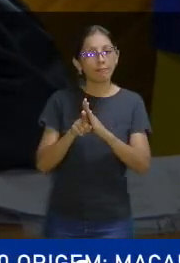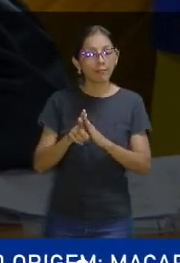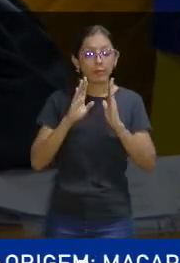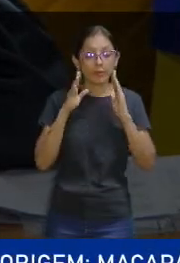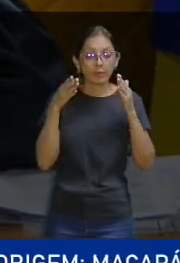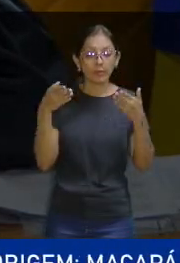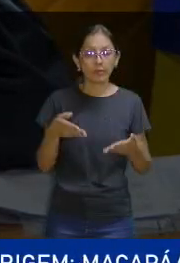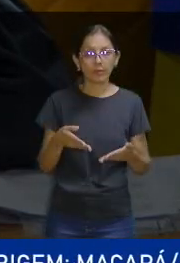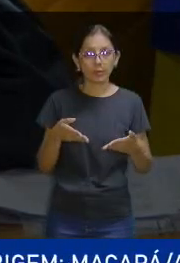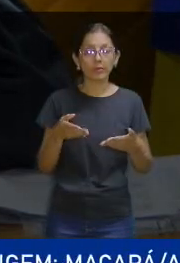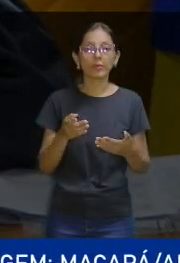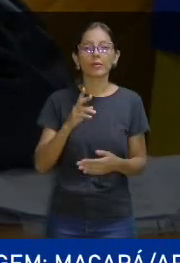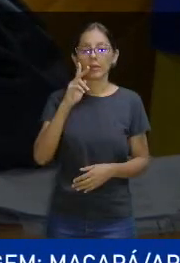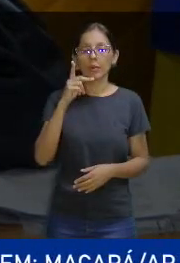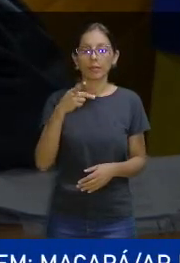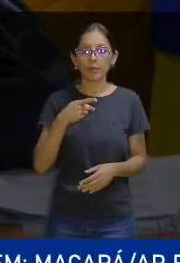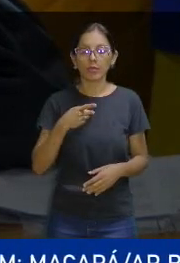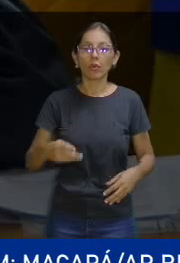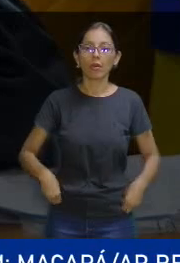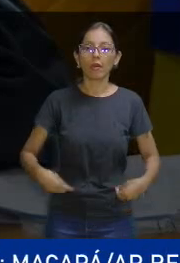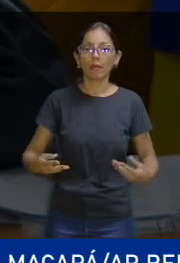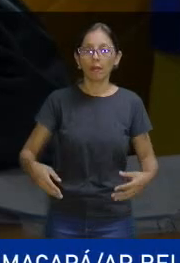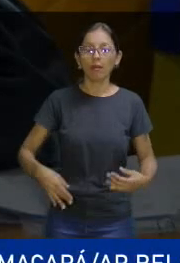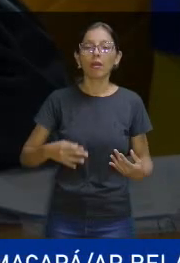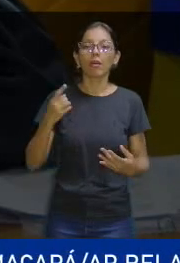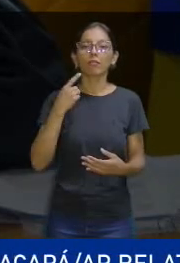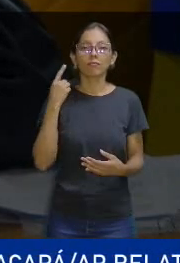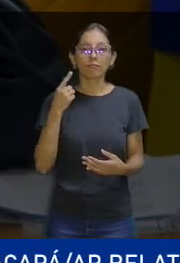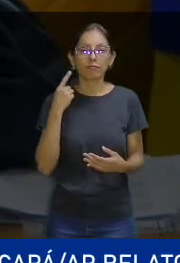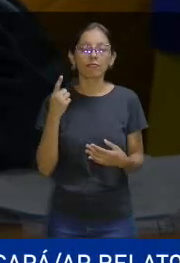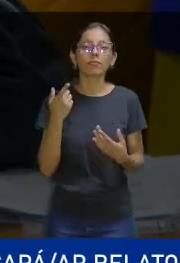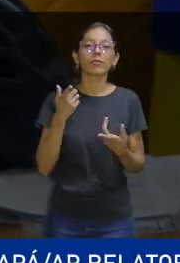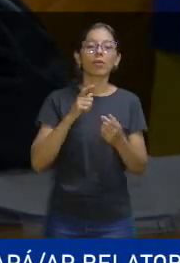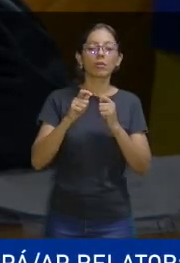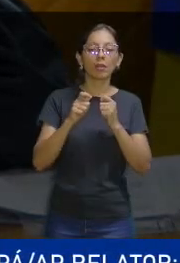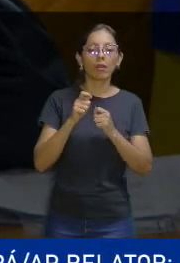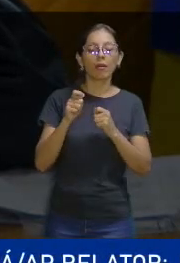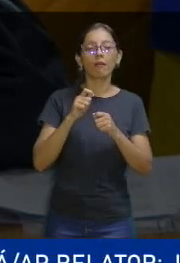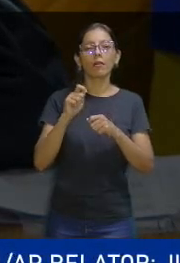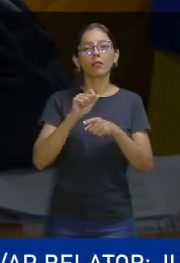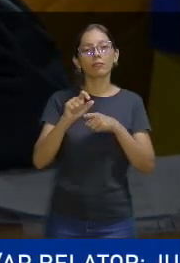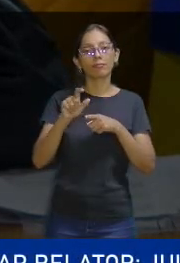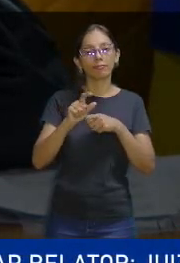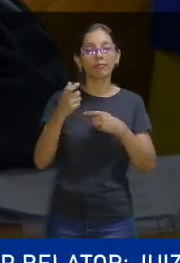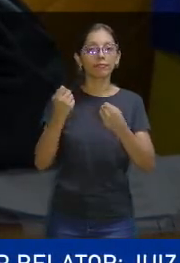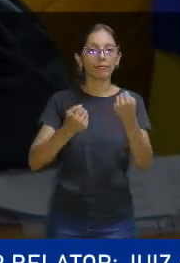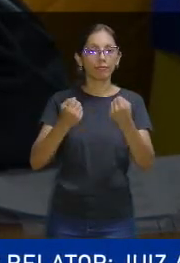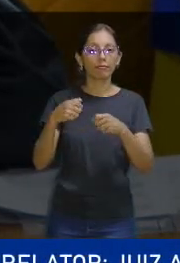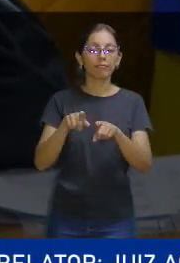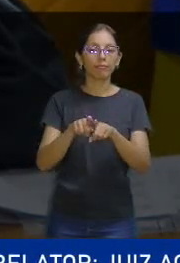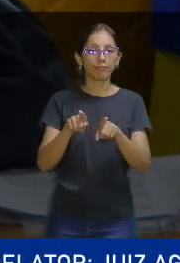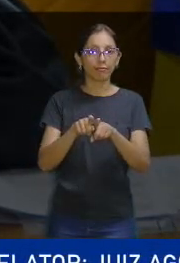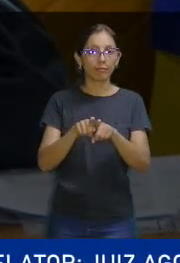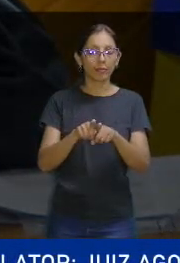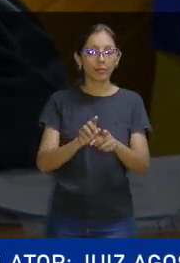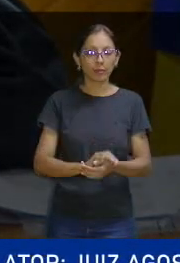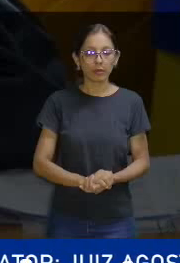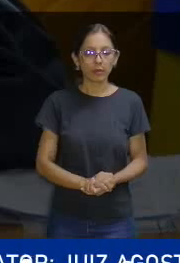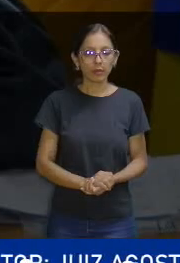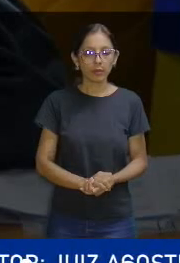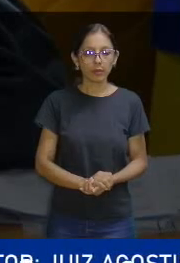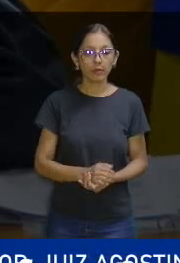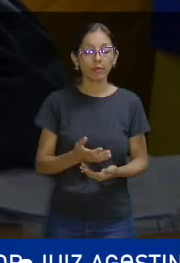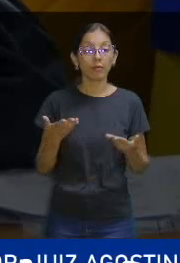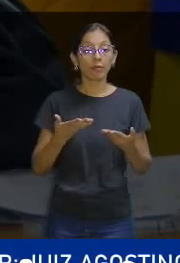serviços advocatícios e contábeis e locação de veículos. A questão central é verificar se a ausência